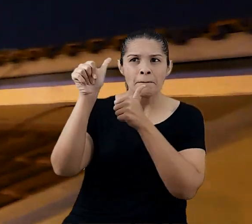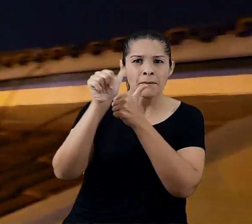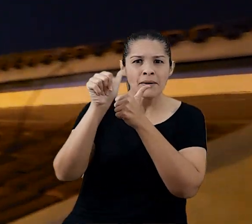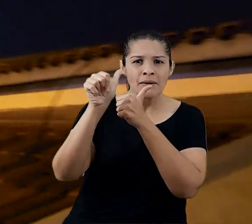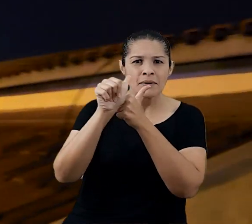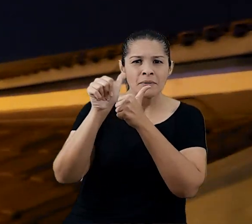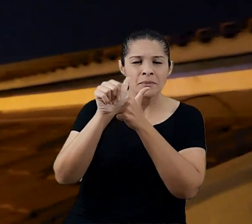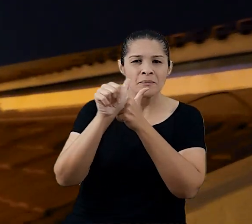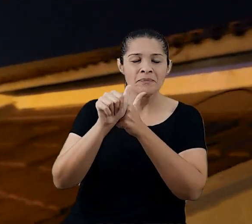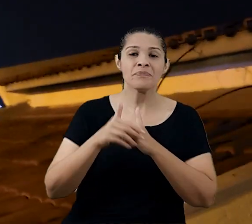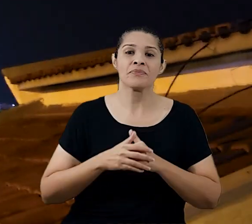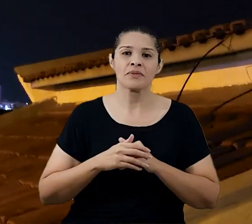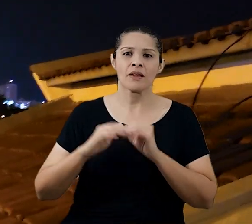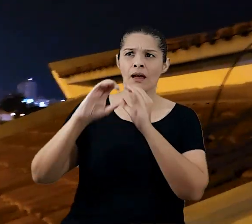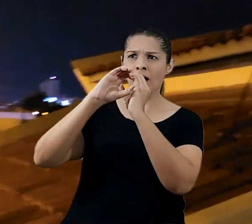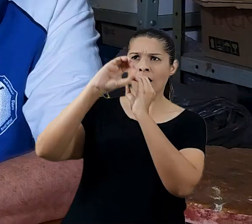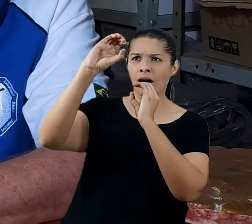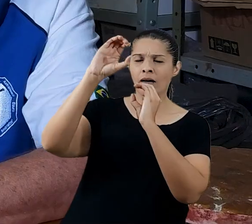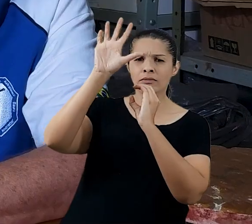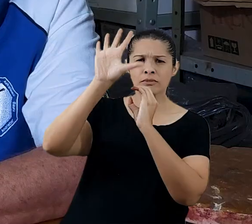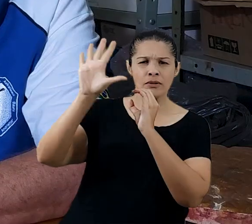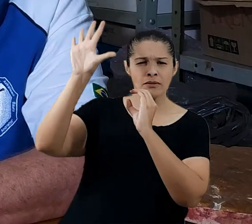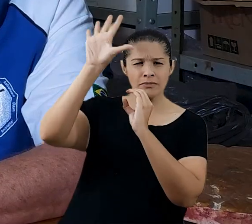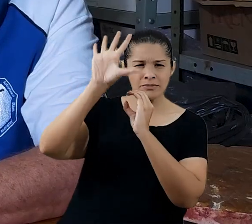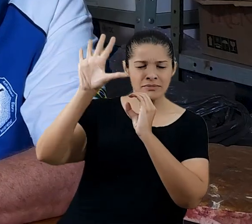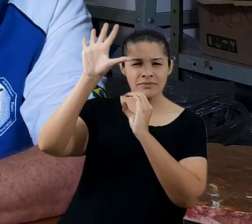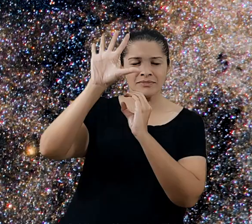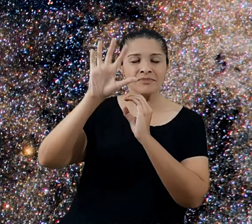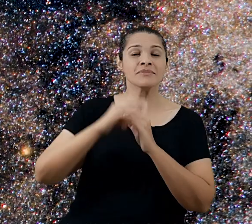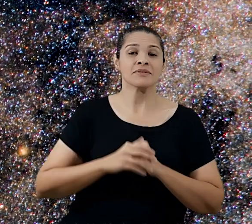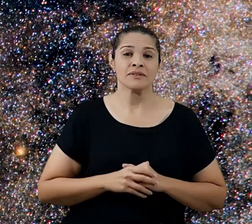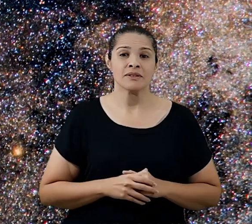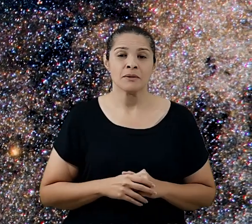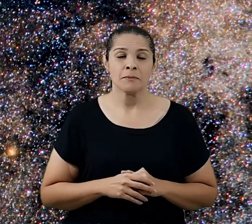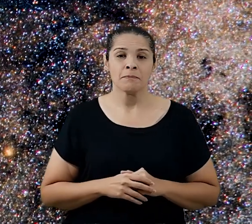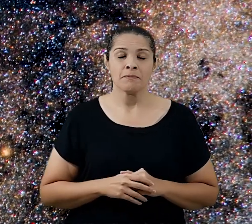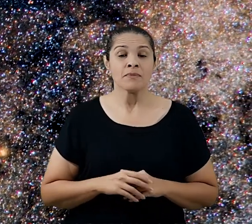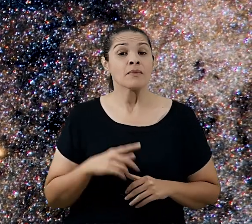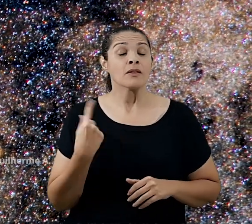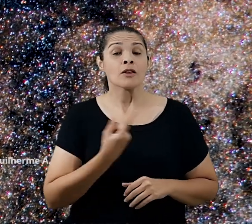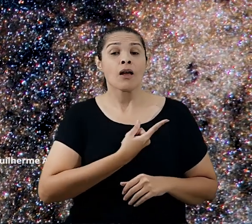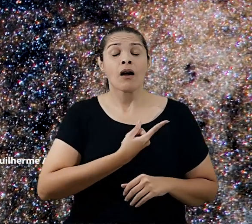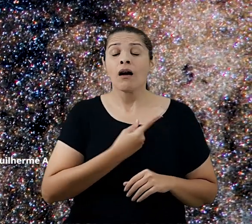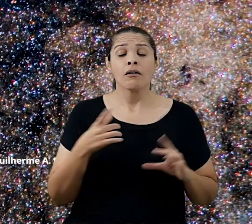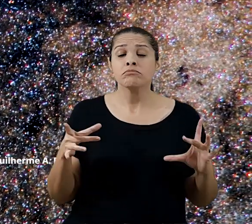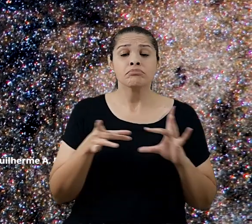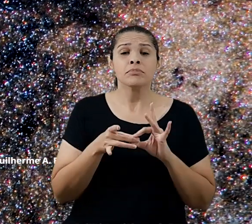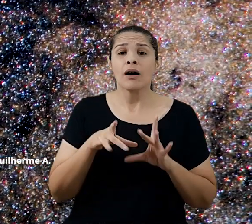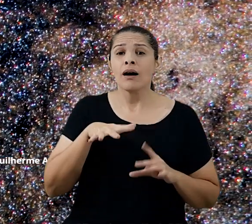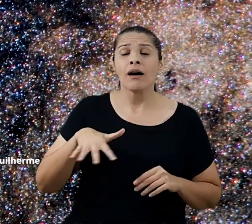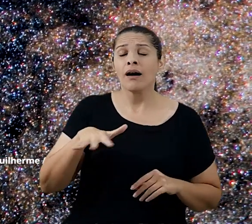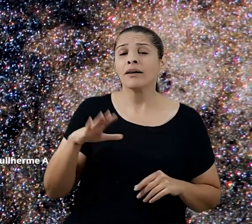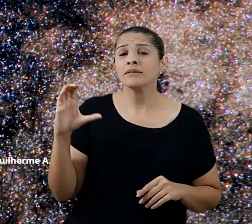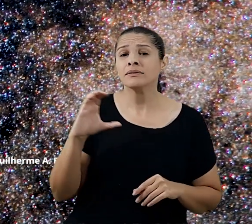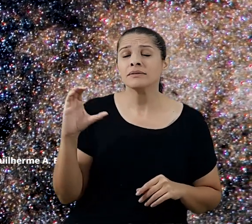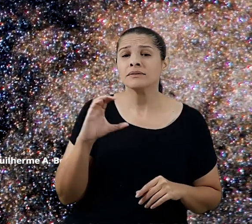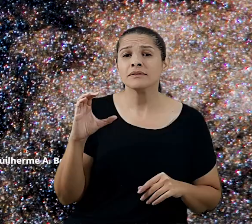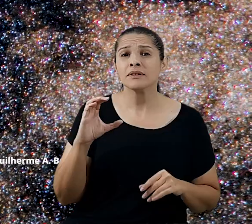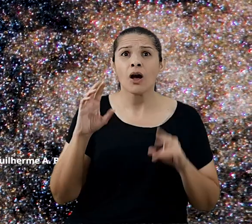Os telescópios é um hobby. A gente mexe com ciência. E olhando o céu,